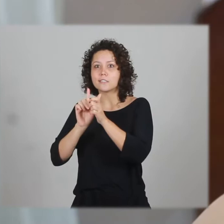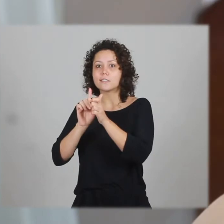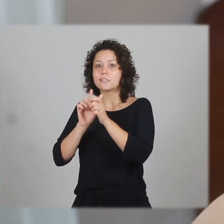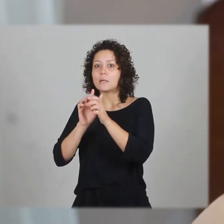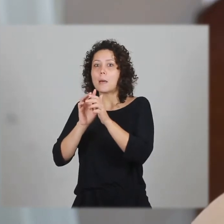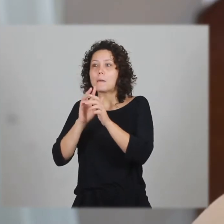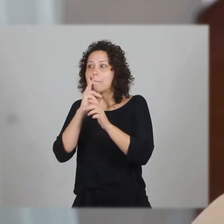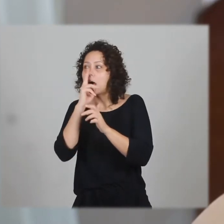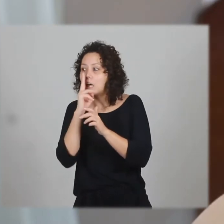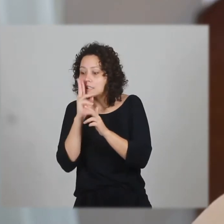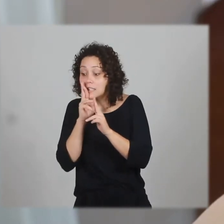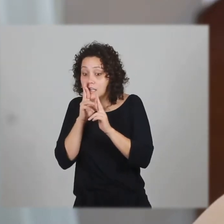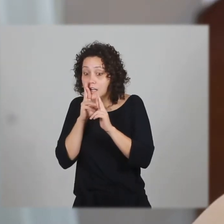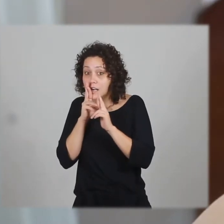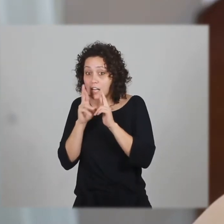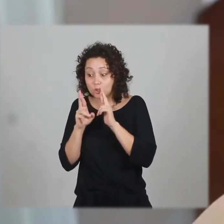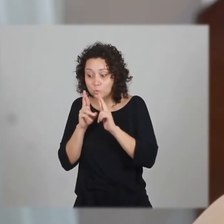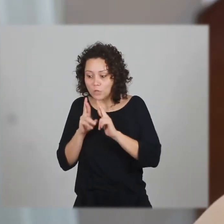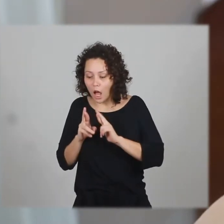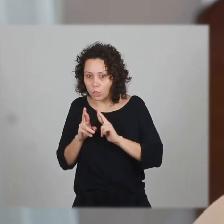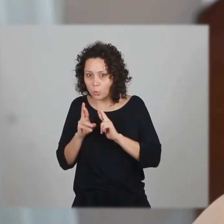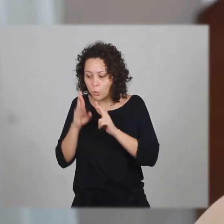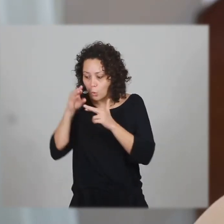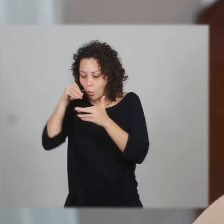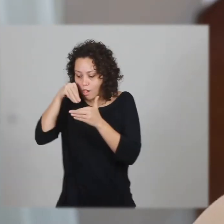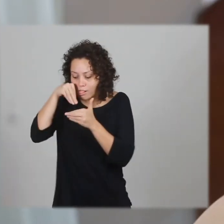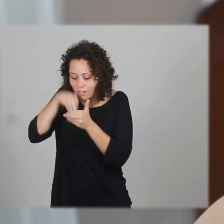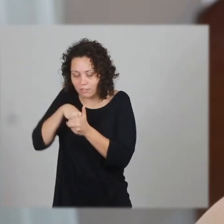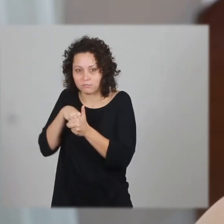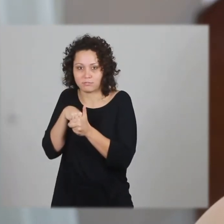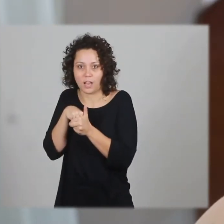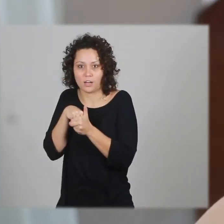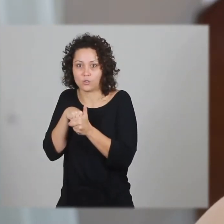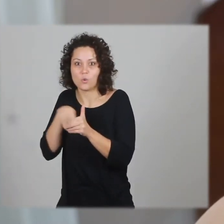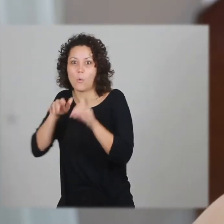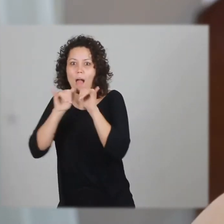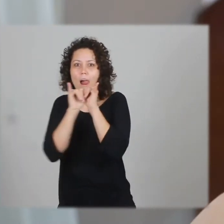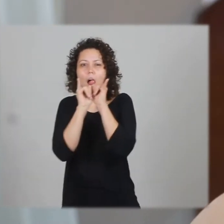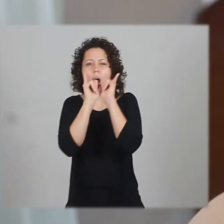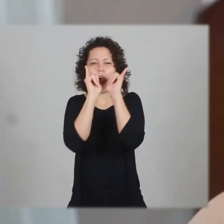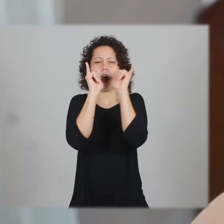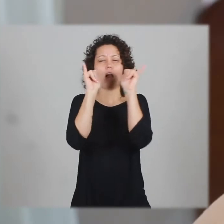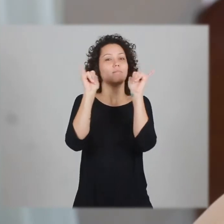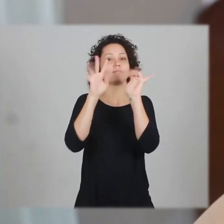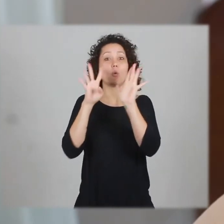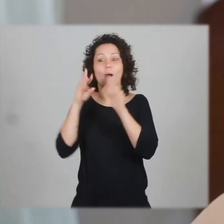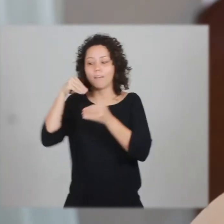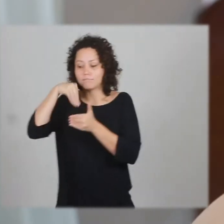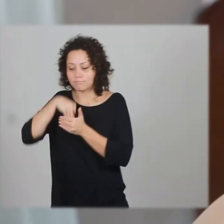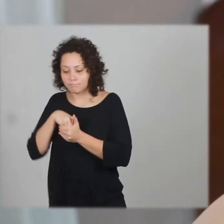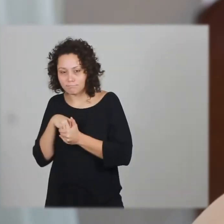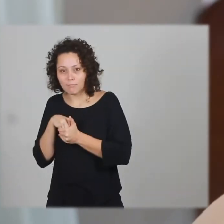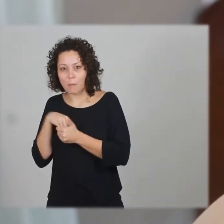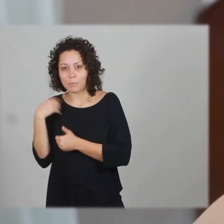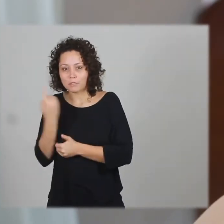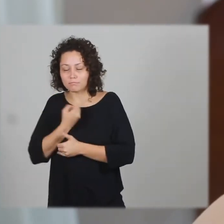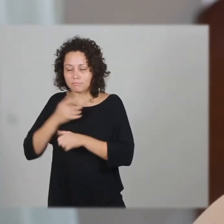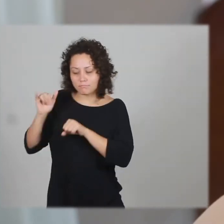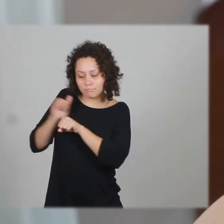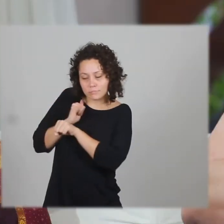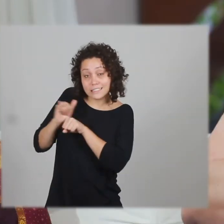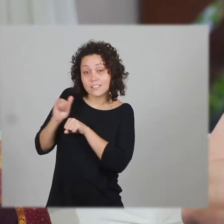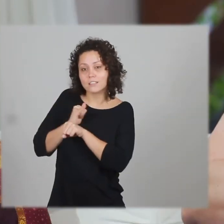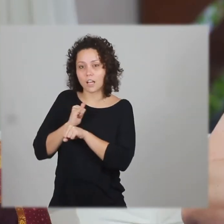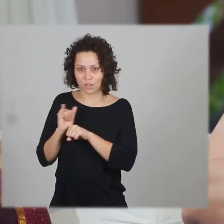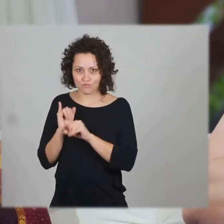internas, os resultados delas são mais internos, né? E não vão ser divulgados para o público em geral, como na imagem